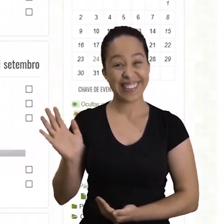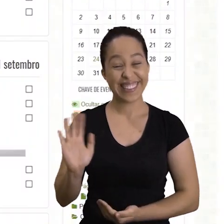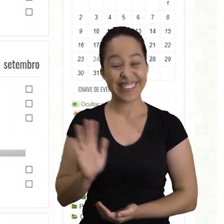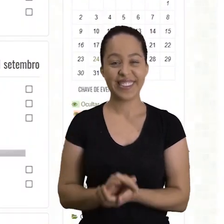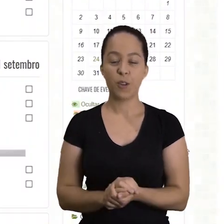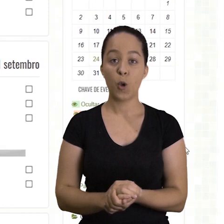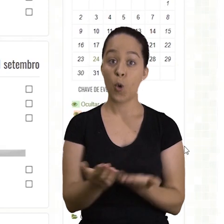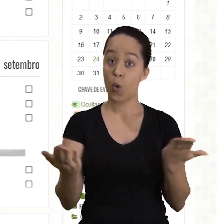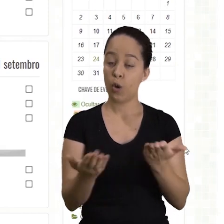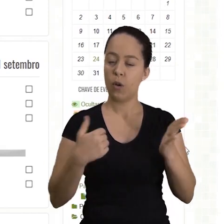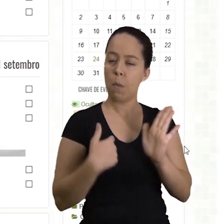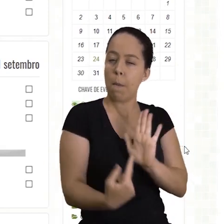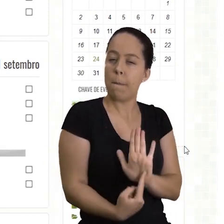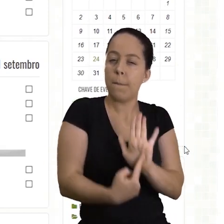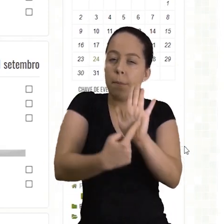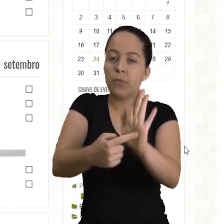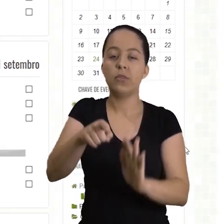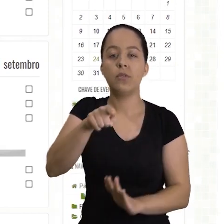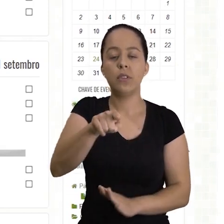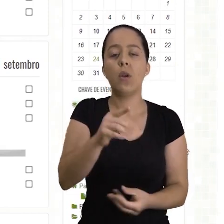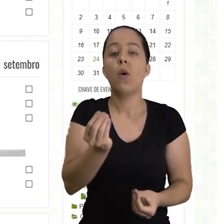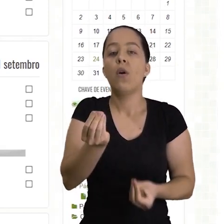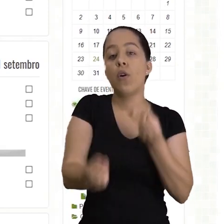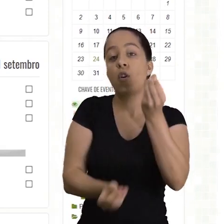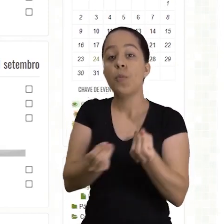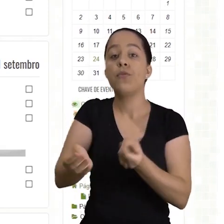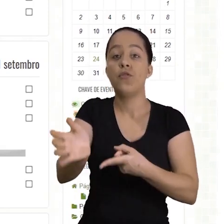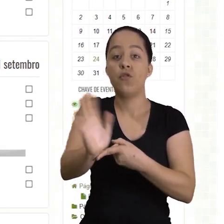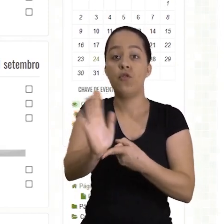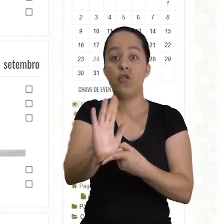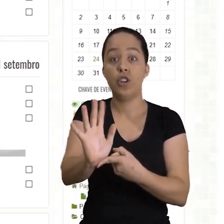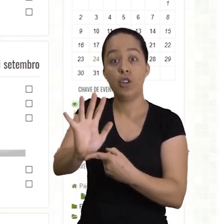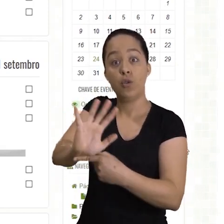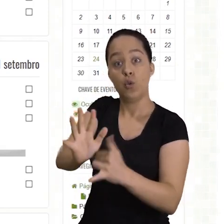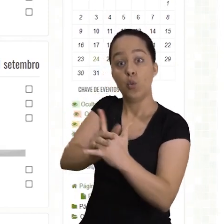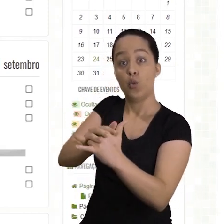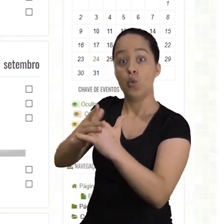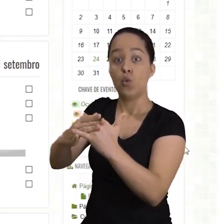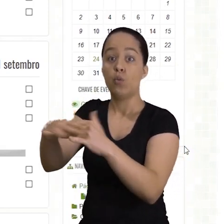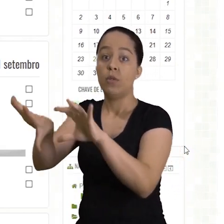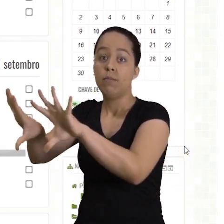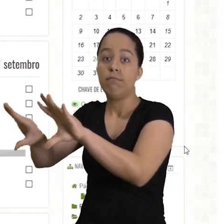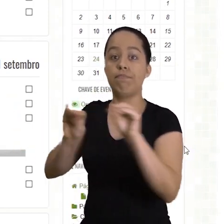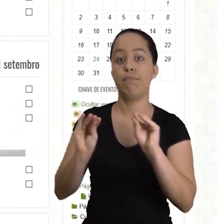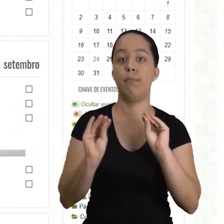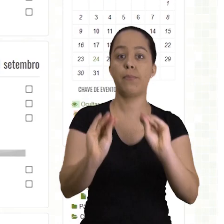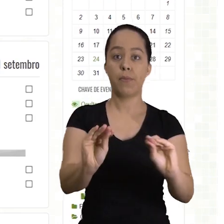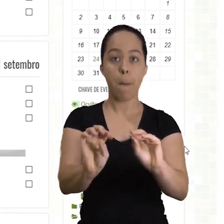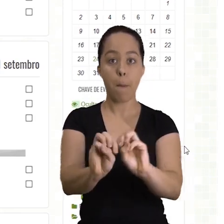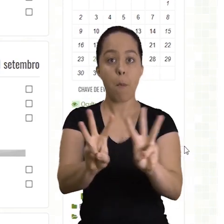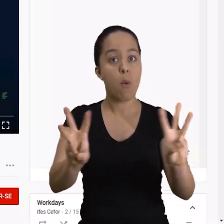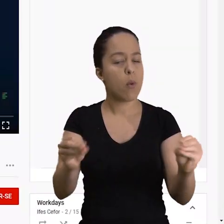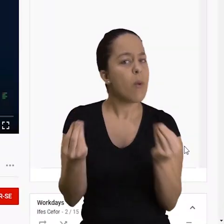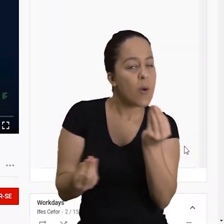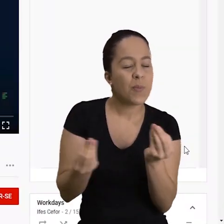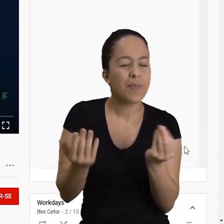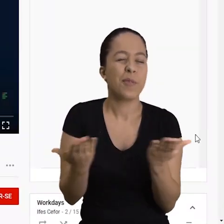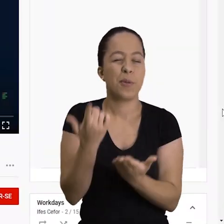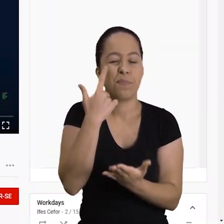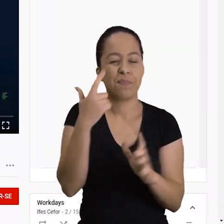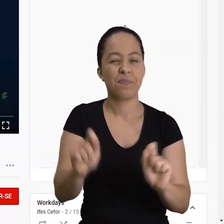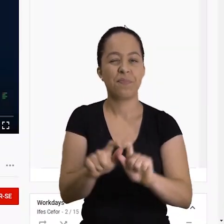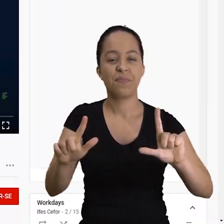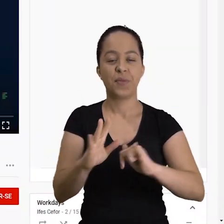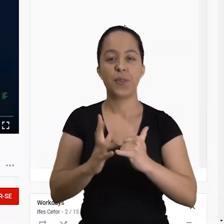Olá, hoje eu vou ensinar para você como inserir um vídeo do YouTube dentro da sala do Moodle. Então vamos lá. No YouTube